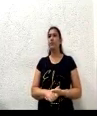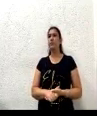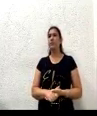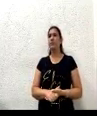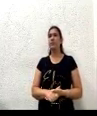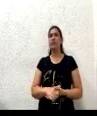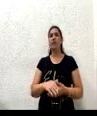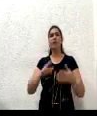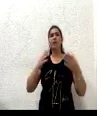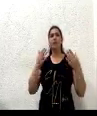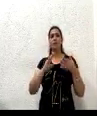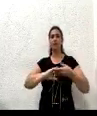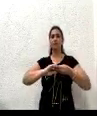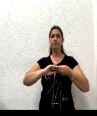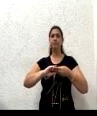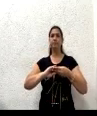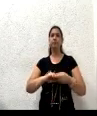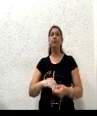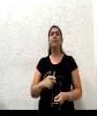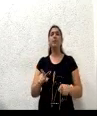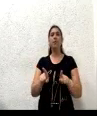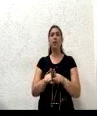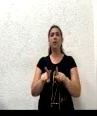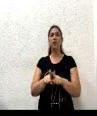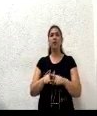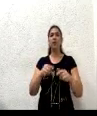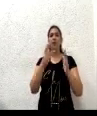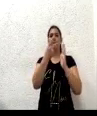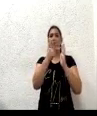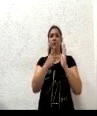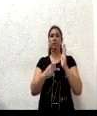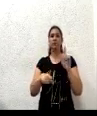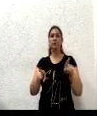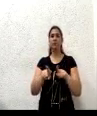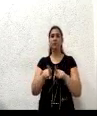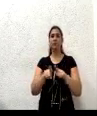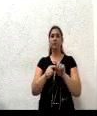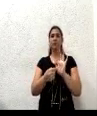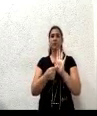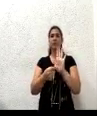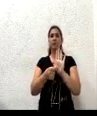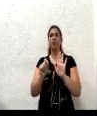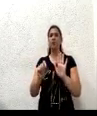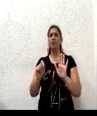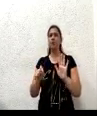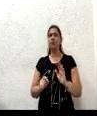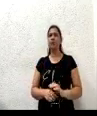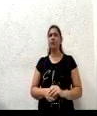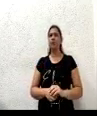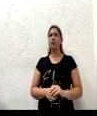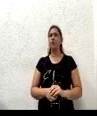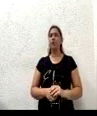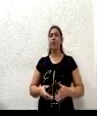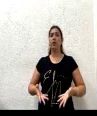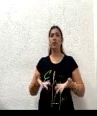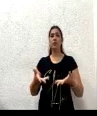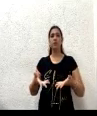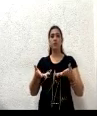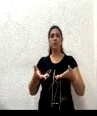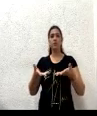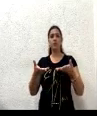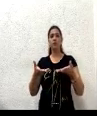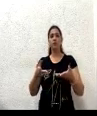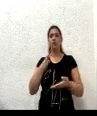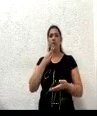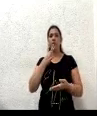Mas parabéns, porque esse projeto também vem o incentivo ao esporte, né? E incentivo a